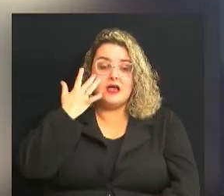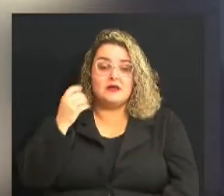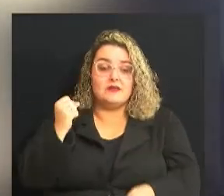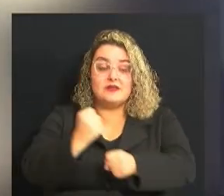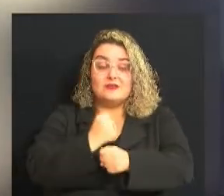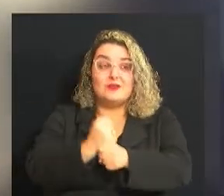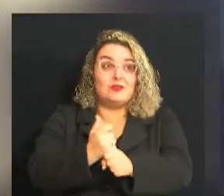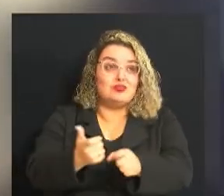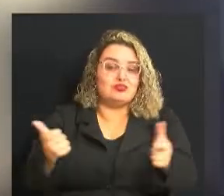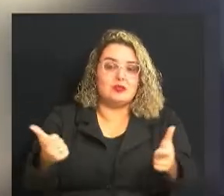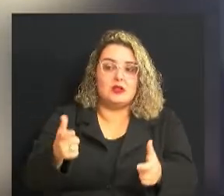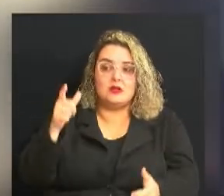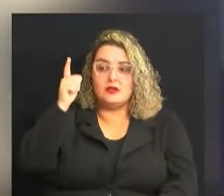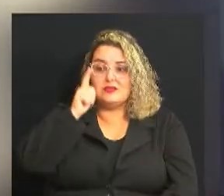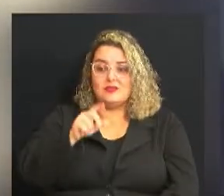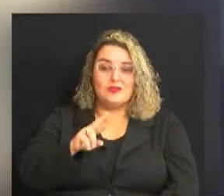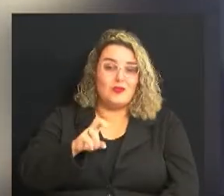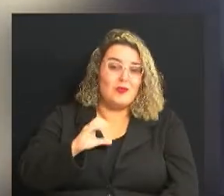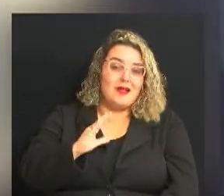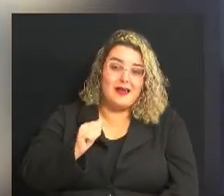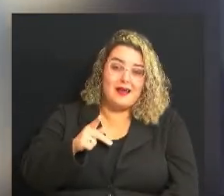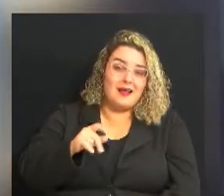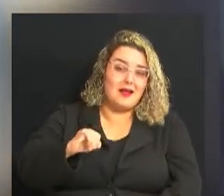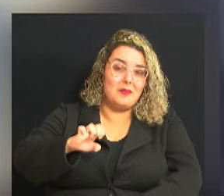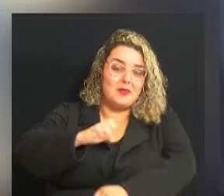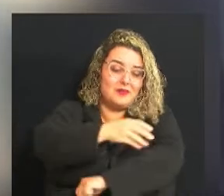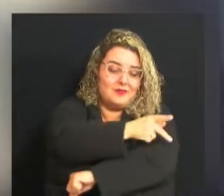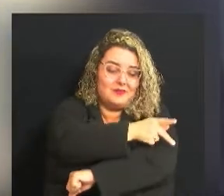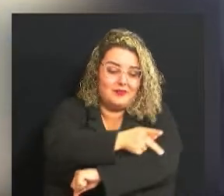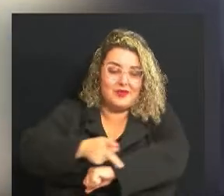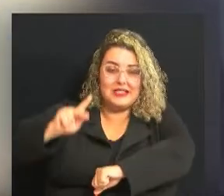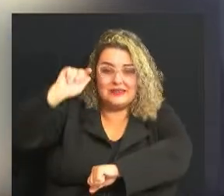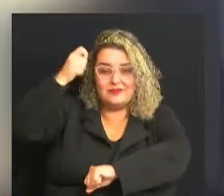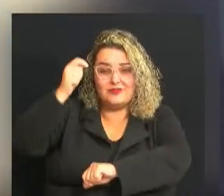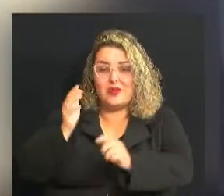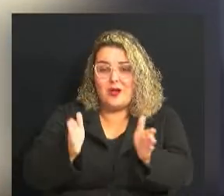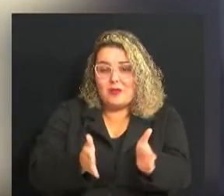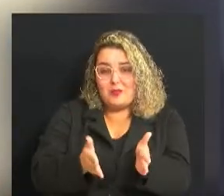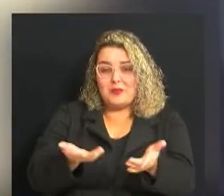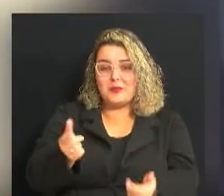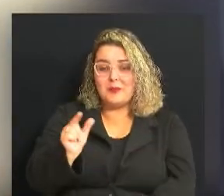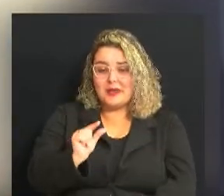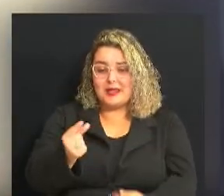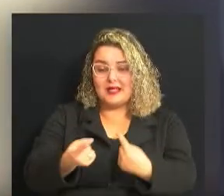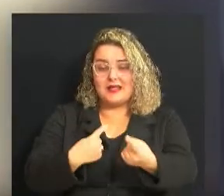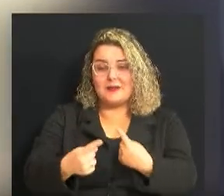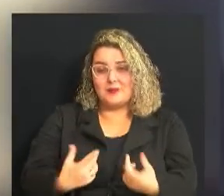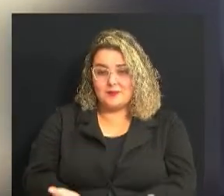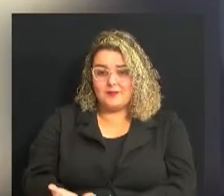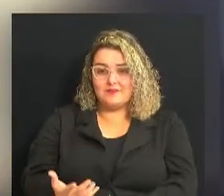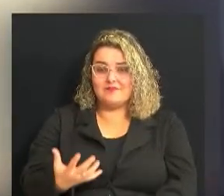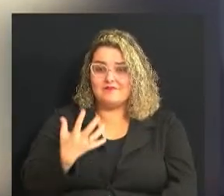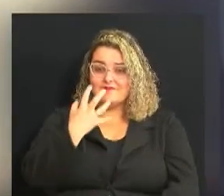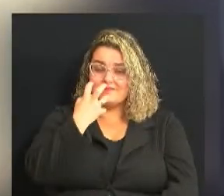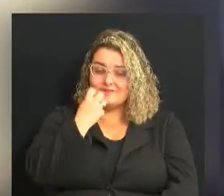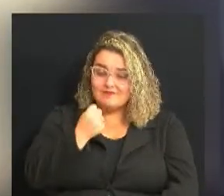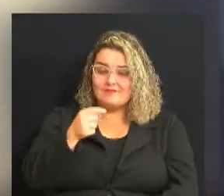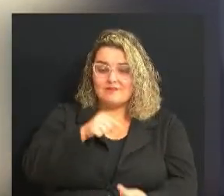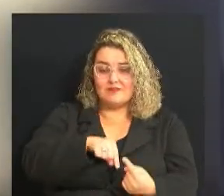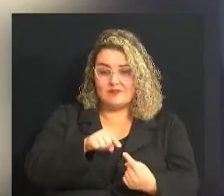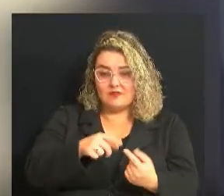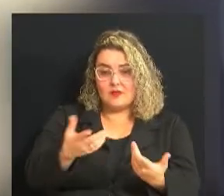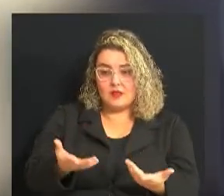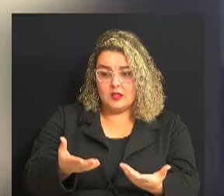acaba conseguindo um recap de um trecho de uma avenida, e isso acaba aqui frustrando o objetivo mesmo